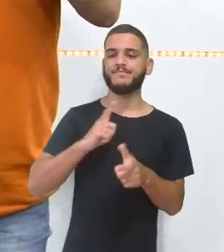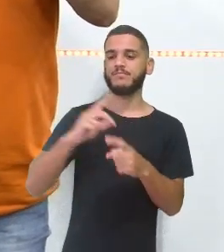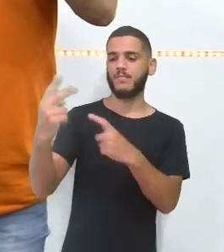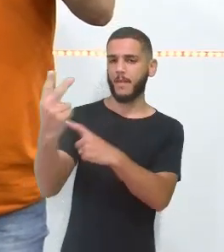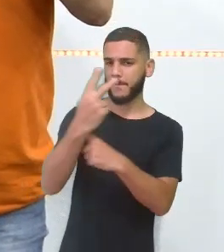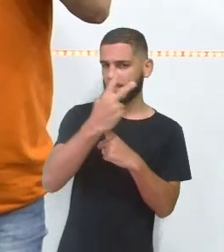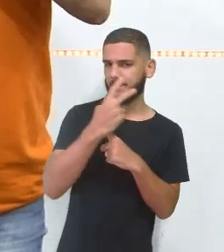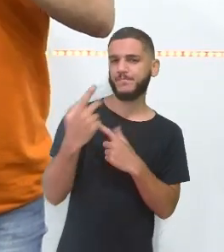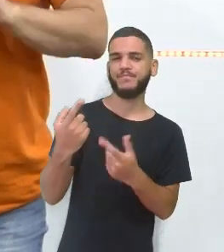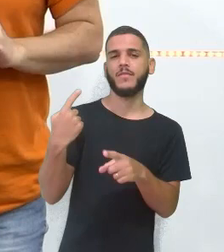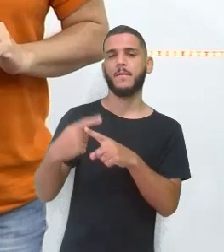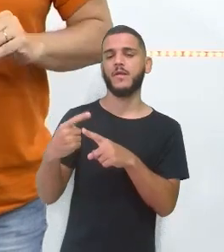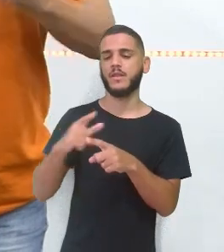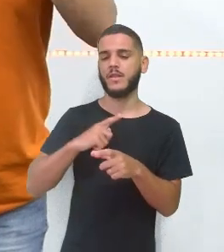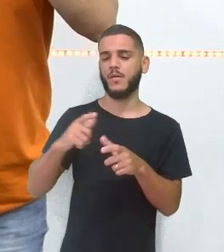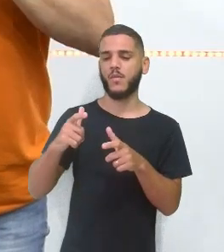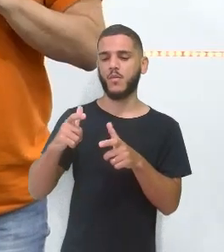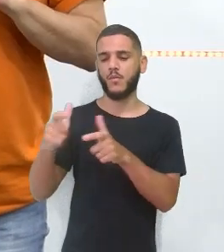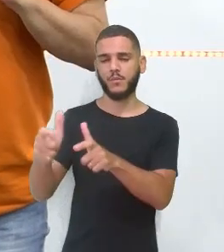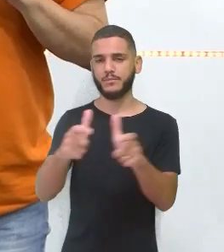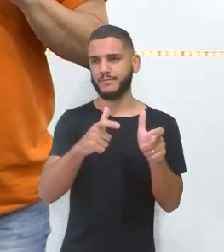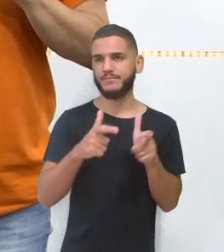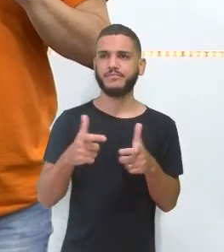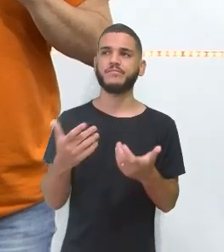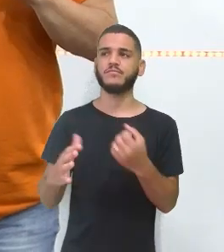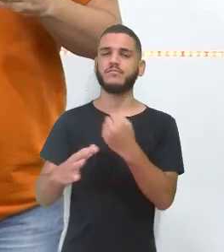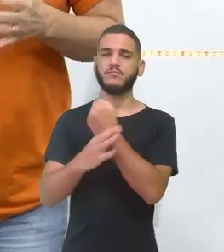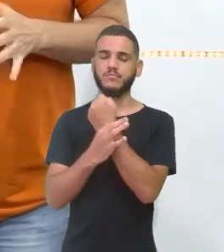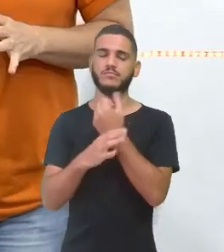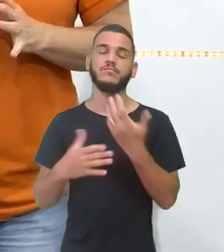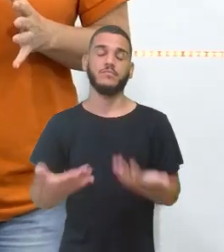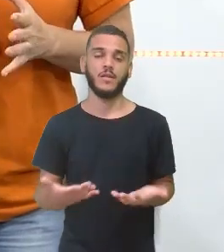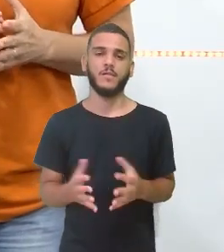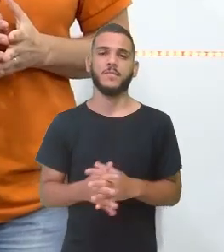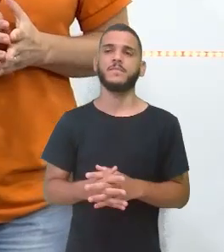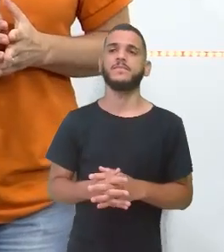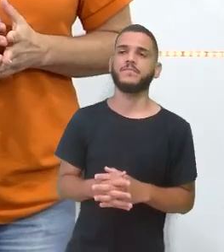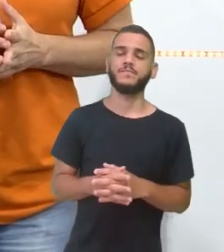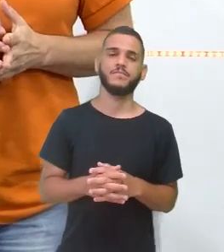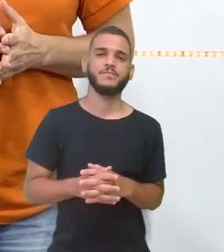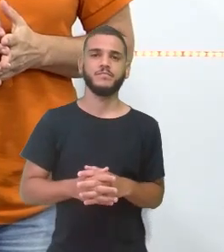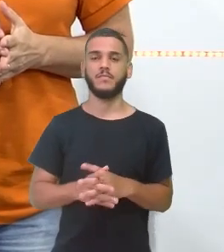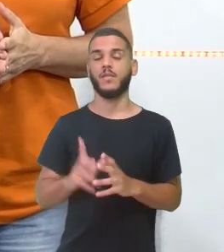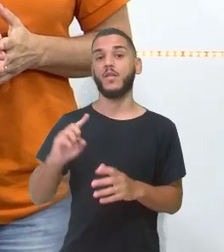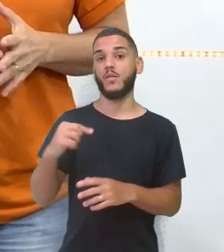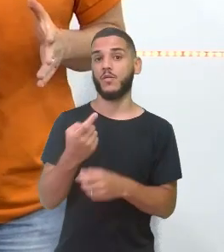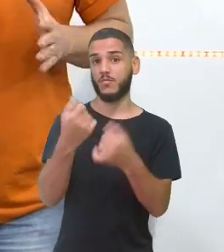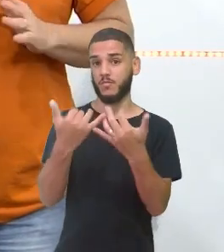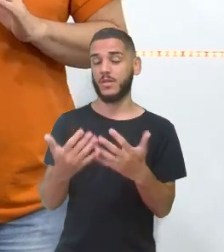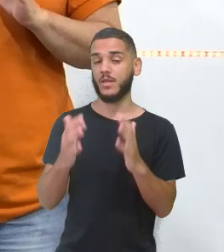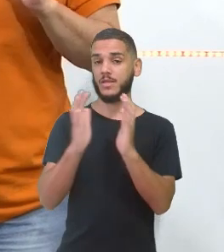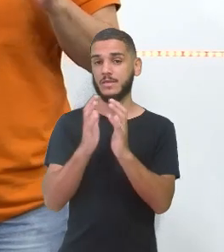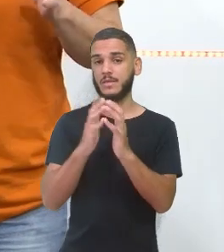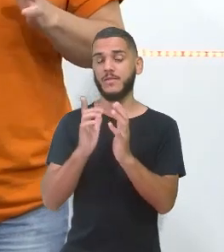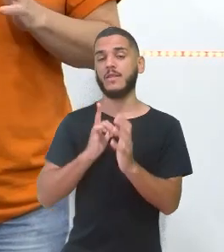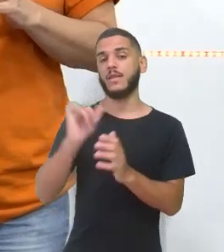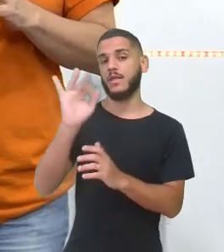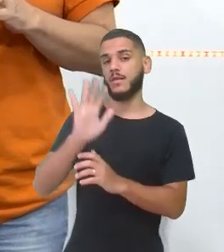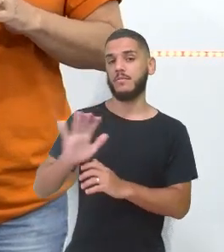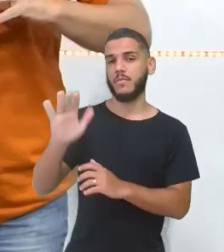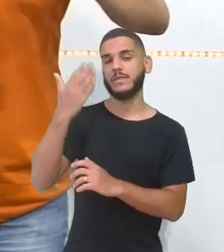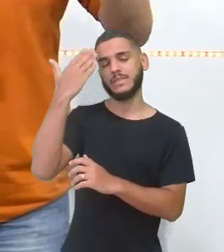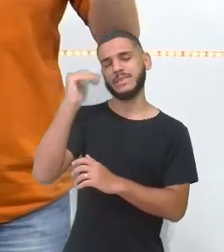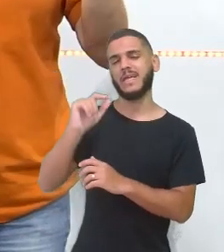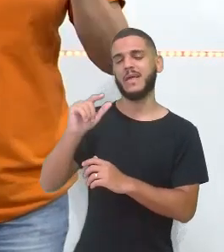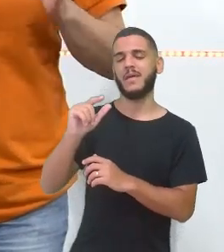protegendo. E aí, vamos falar um pouquinho de Recife. Pelo que a gente observa aí na imagem, né, e a gente já sabe alguma coisinha